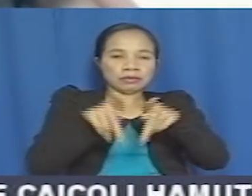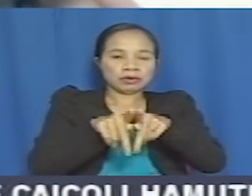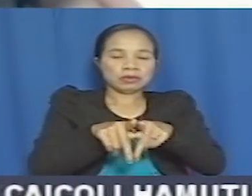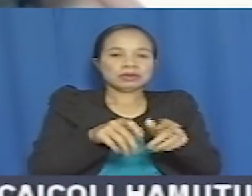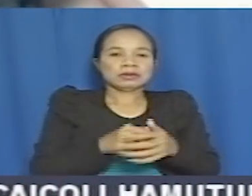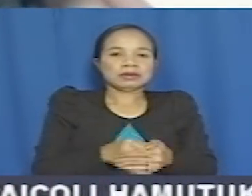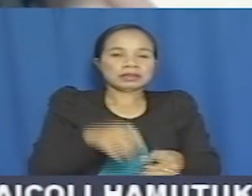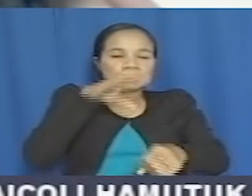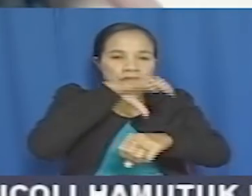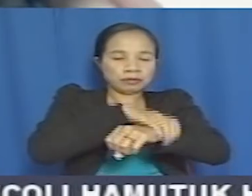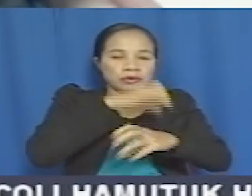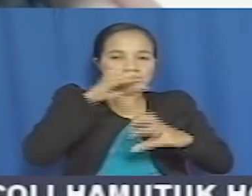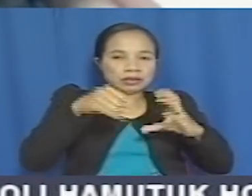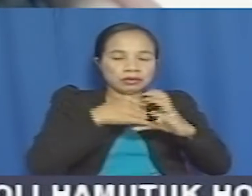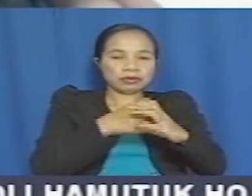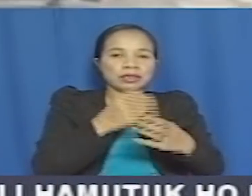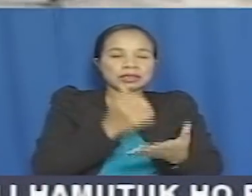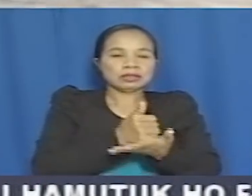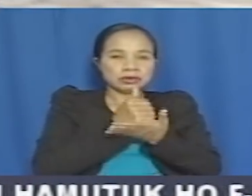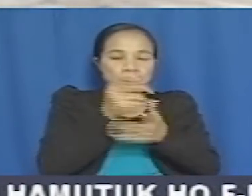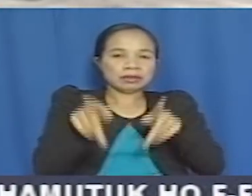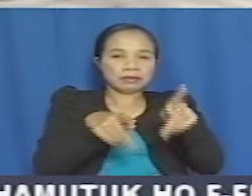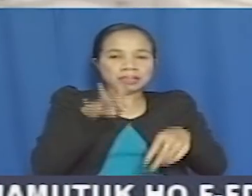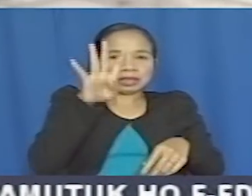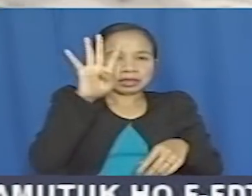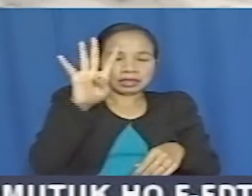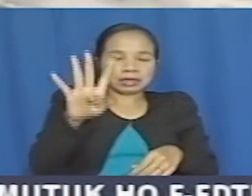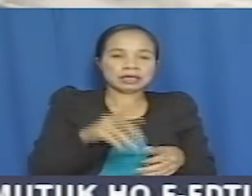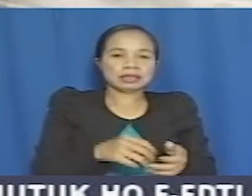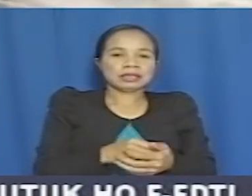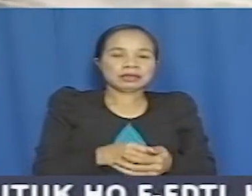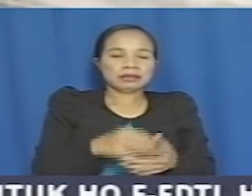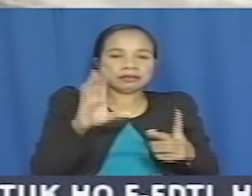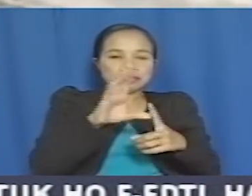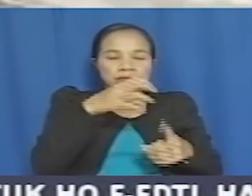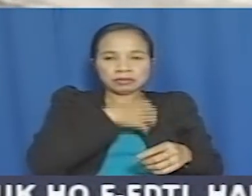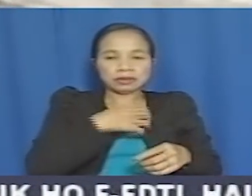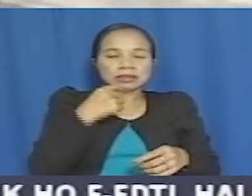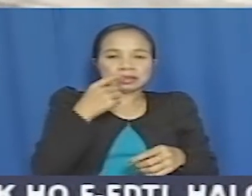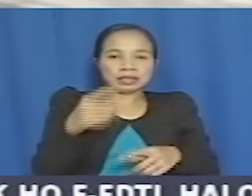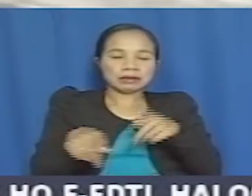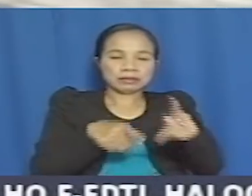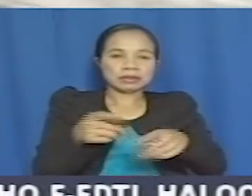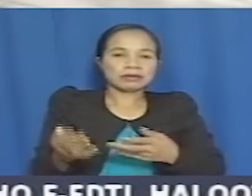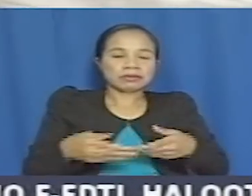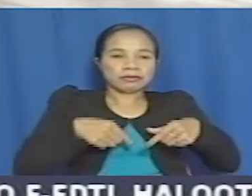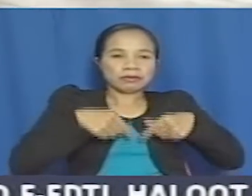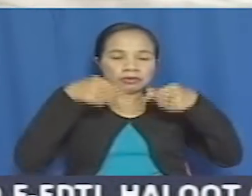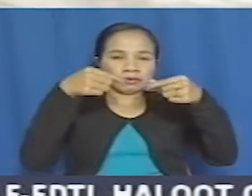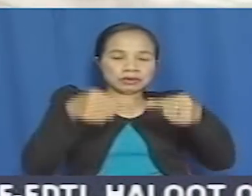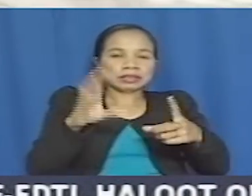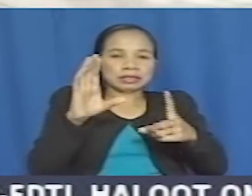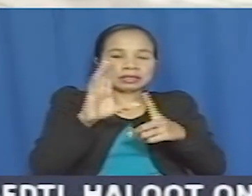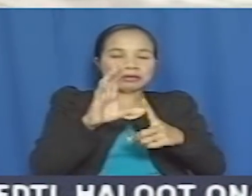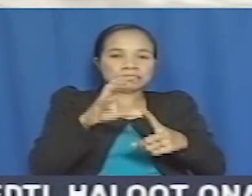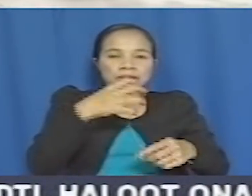Rokrem, maca captura inclui facilitador na Inhat, Euclides Belo afirma, cidadão Sira entrega ona bacumano penetele